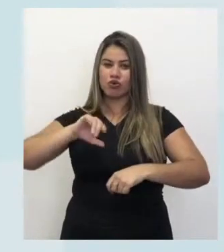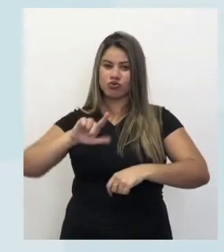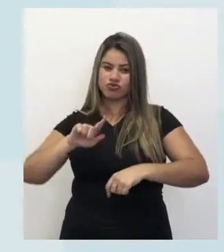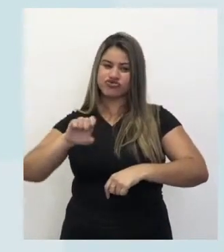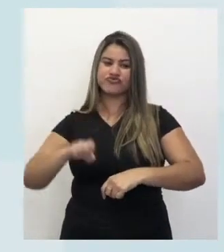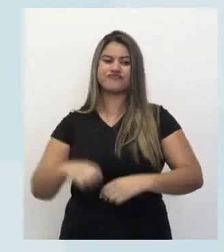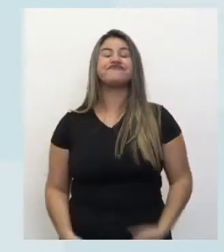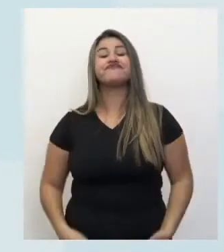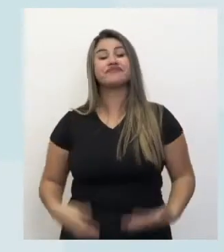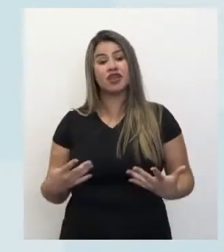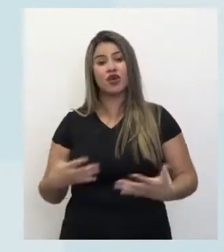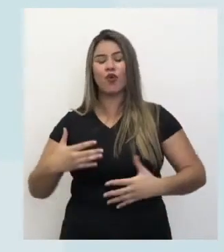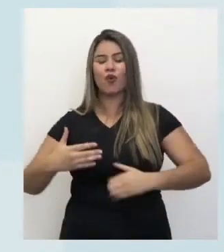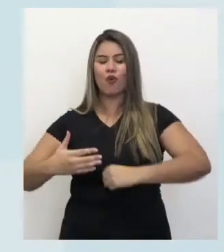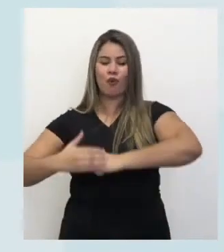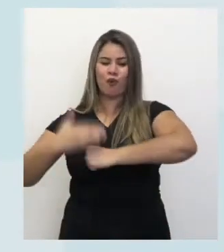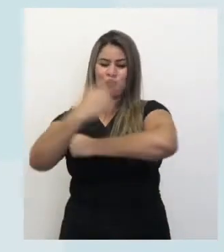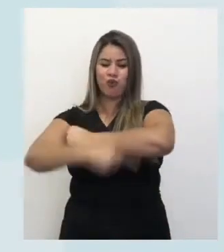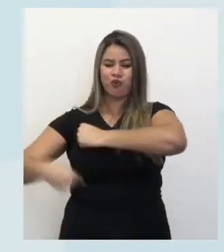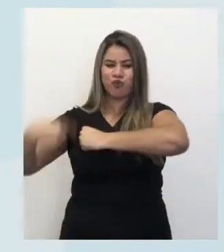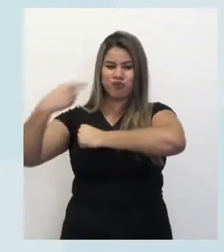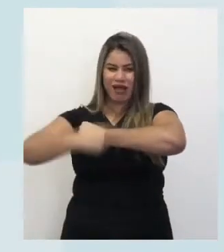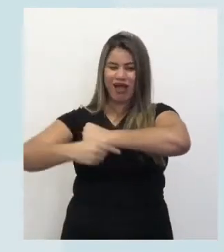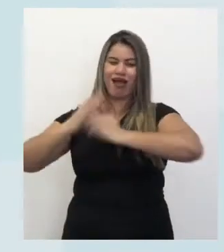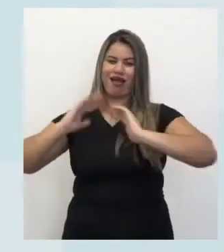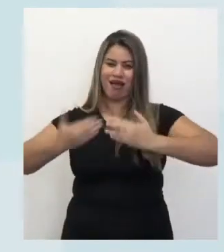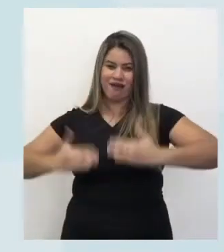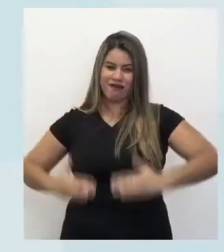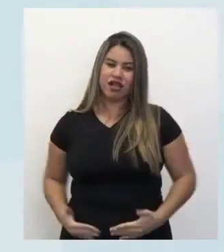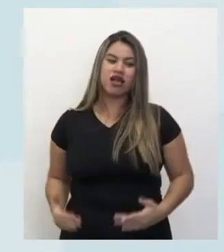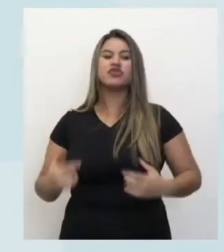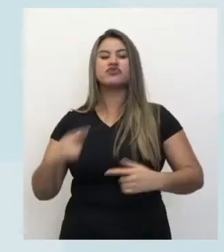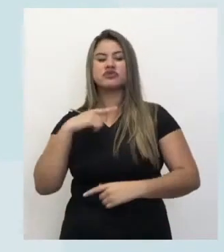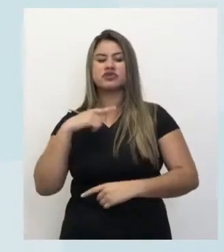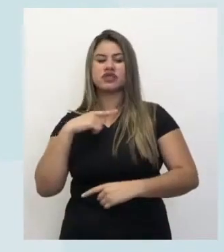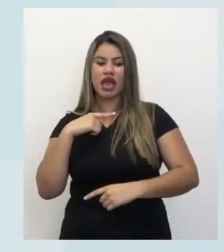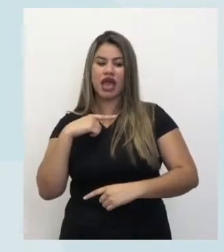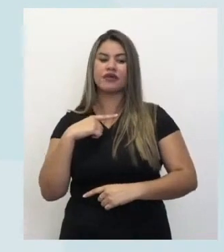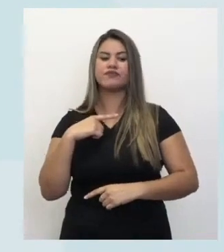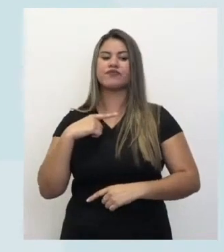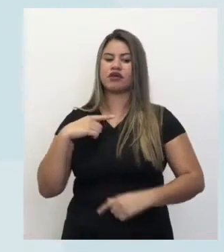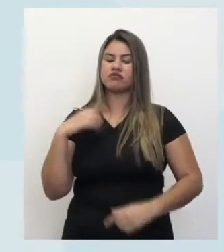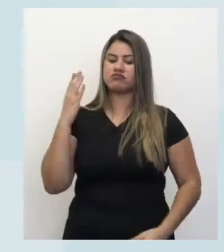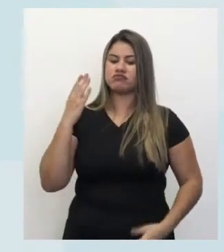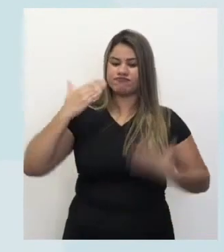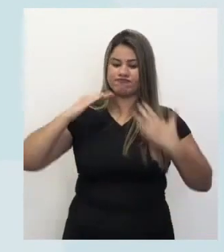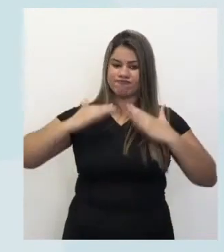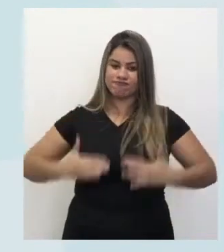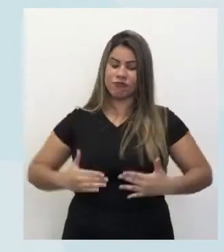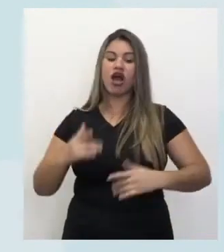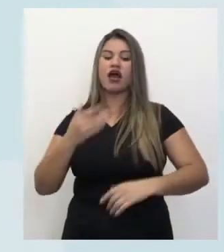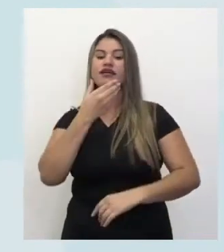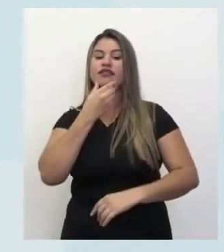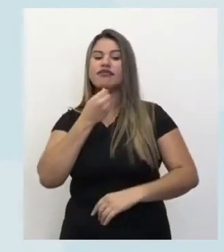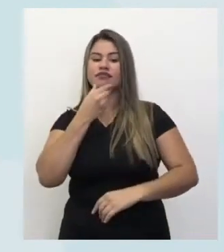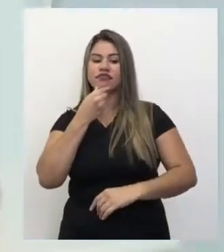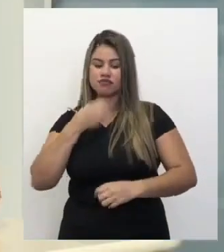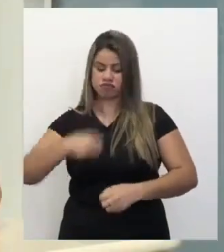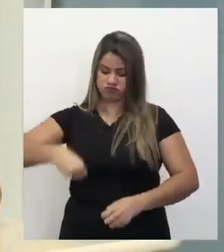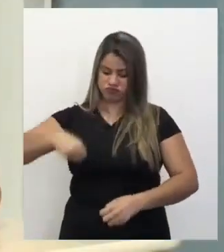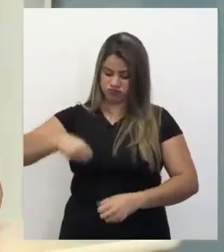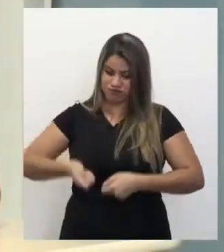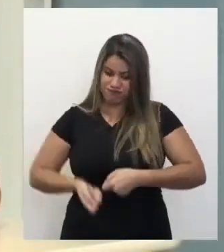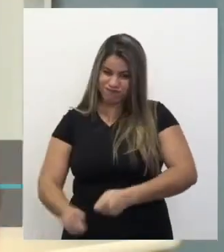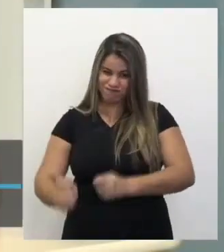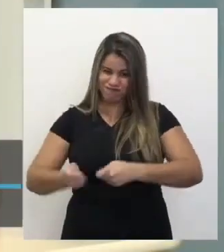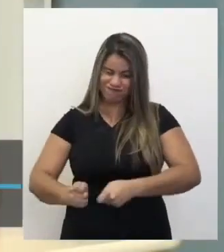porque ele está todo aí de armadura, e o servo também que está à direita, porque ele está até com uma enxadinha ali na mão, tá? Agora a gente vai para mais